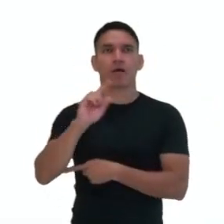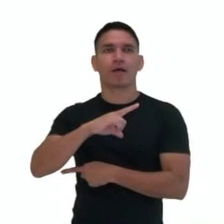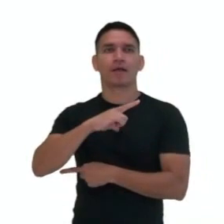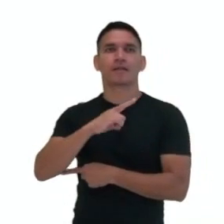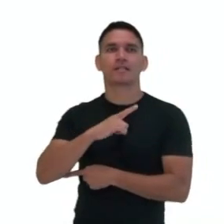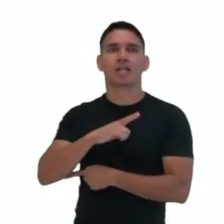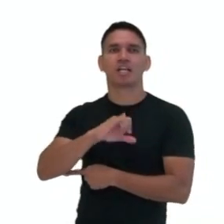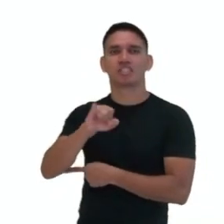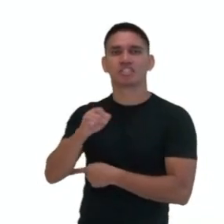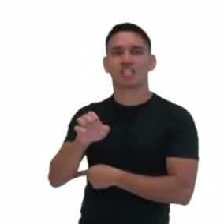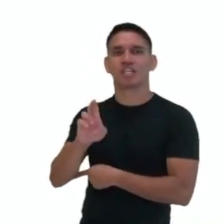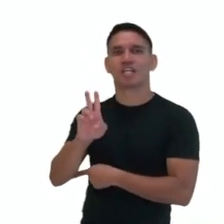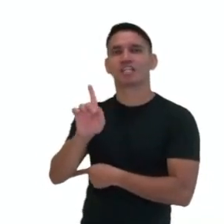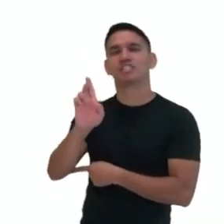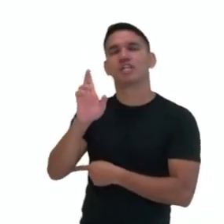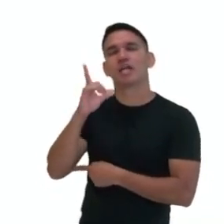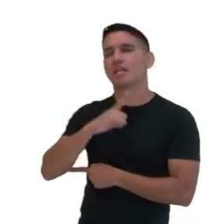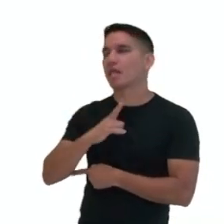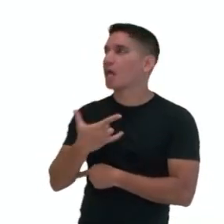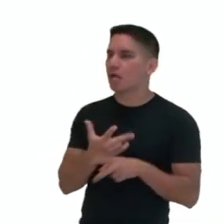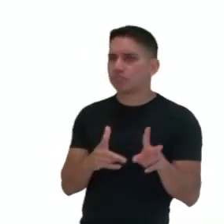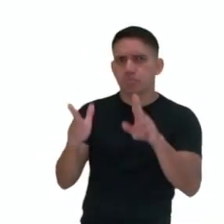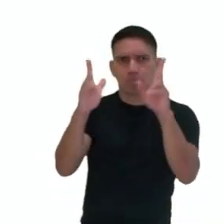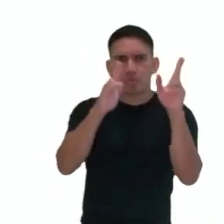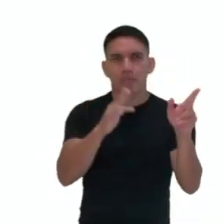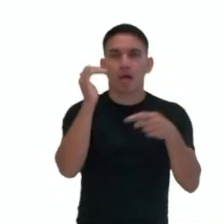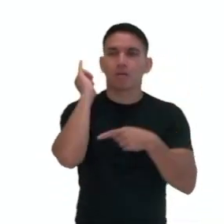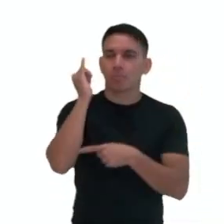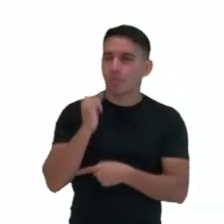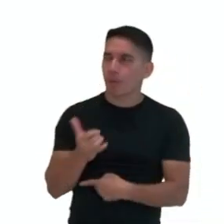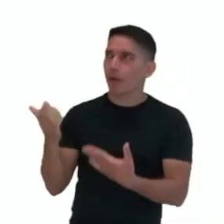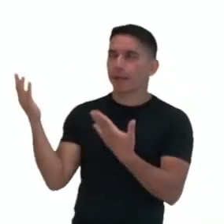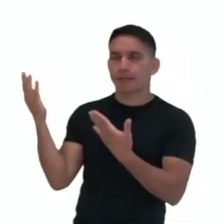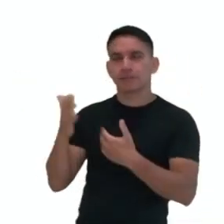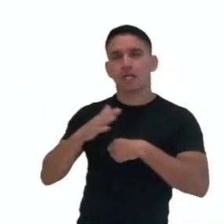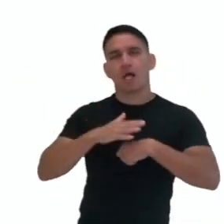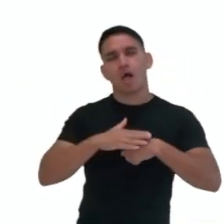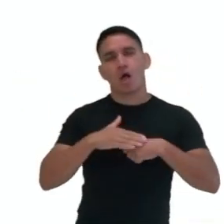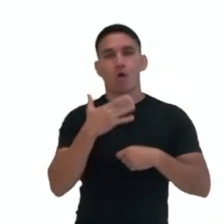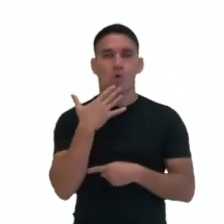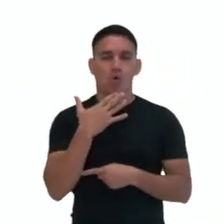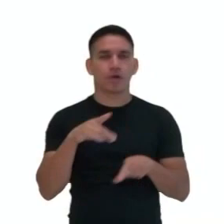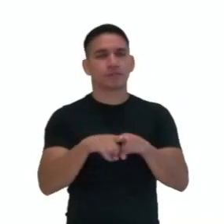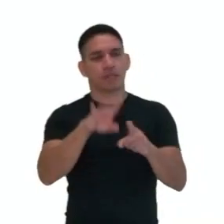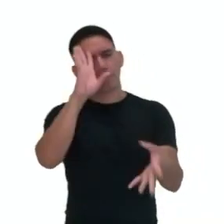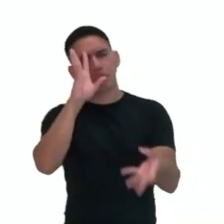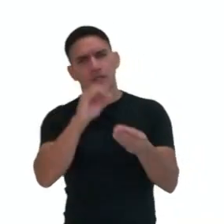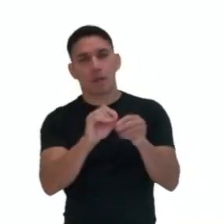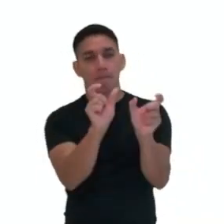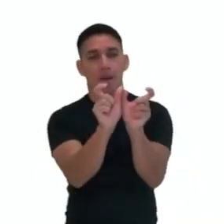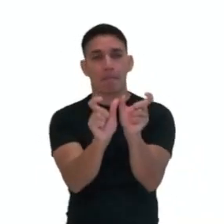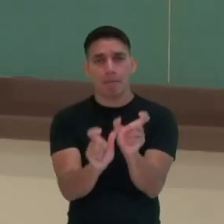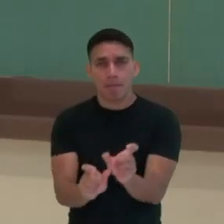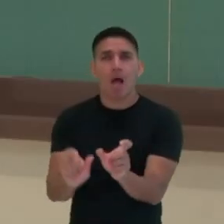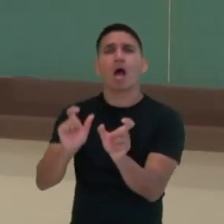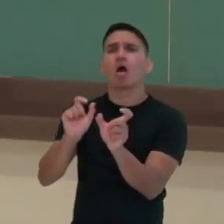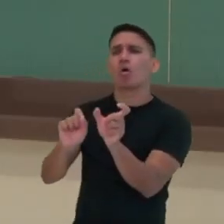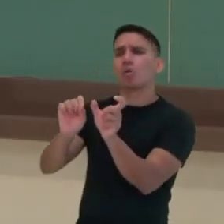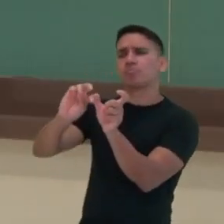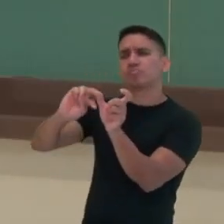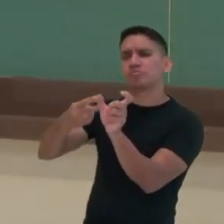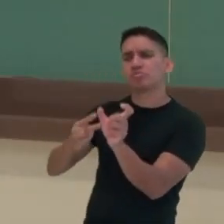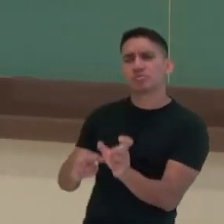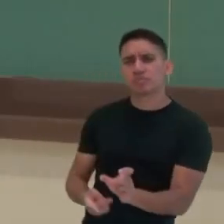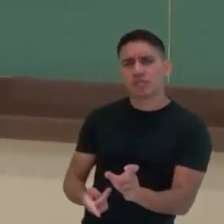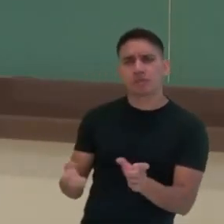a estrutura e elementos do romance A Cor da Ternura, reconhecemos o significado de palavras ou expressões presentes no